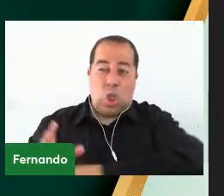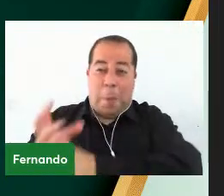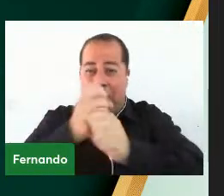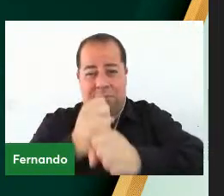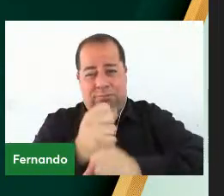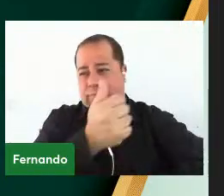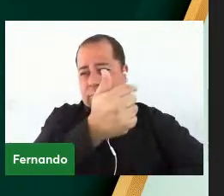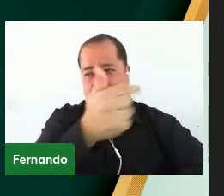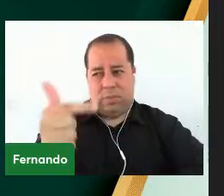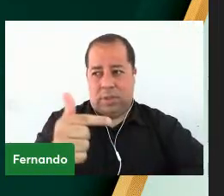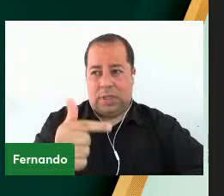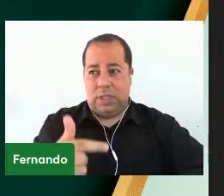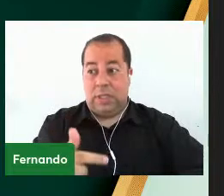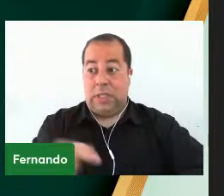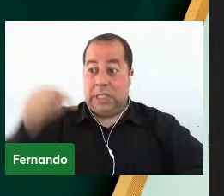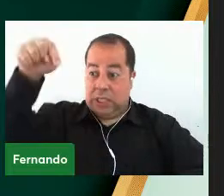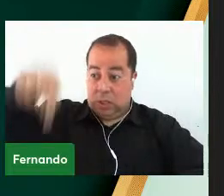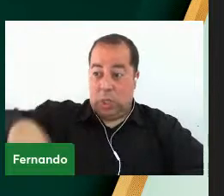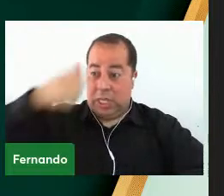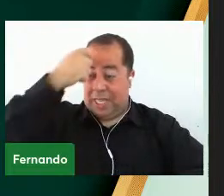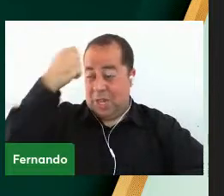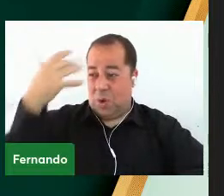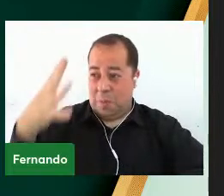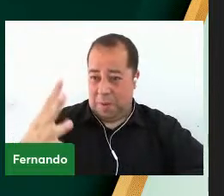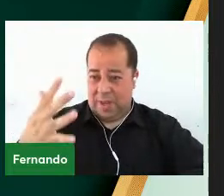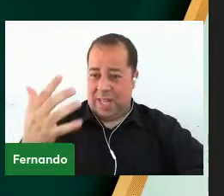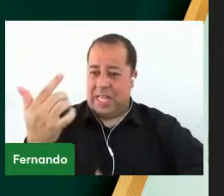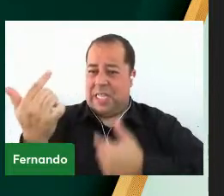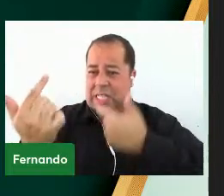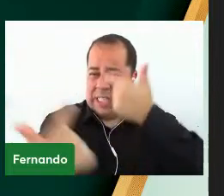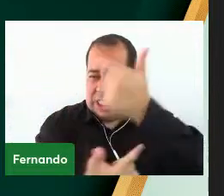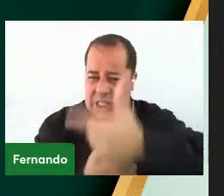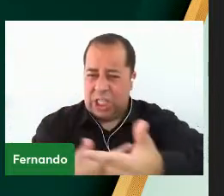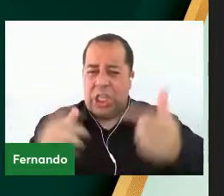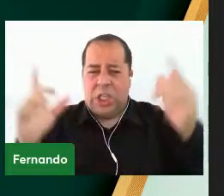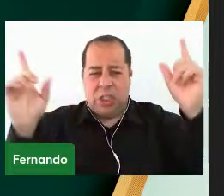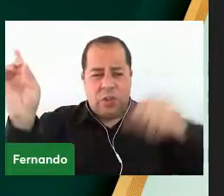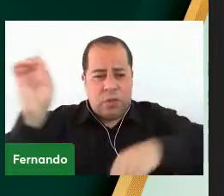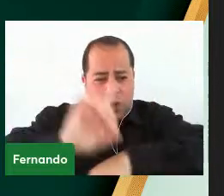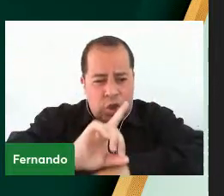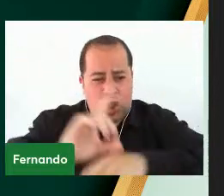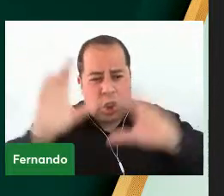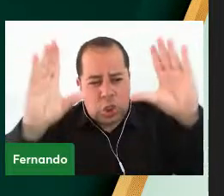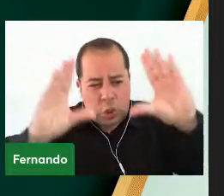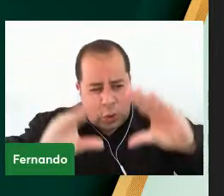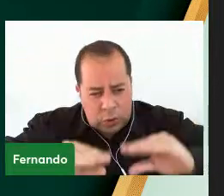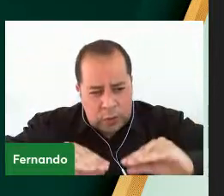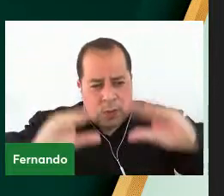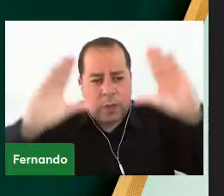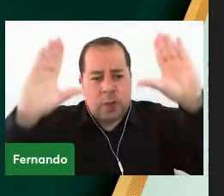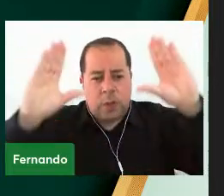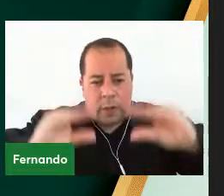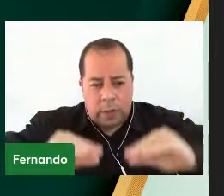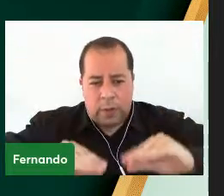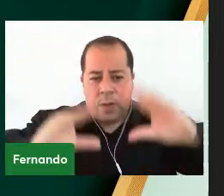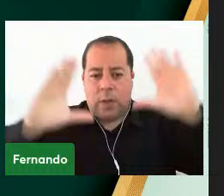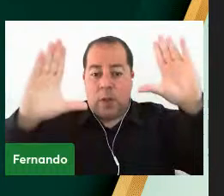essa Universidade Federal trabalha diuturnamente para garantir que todos possam estar